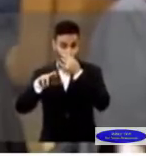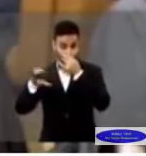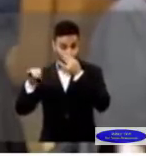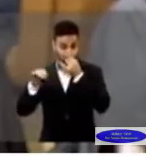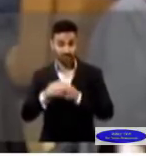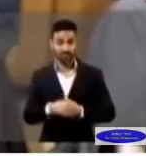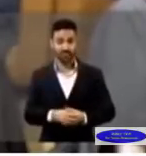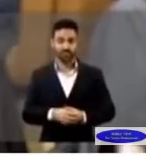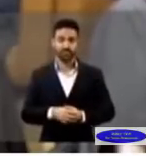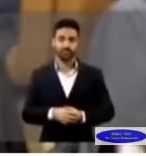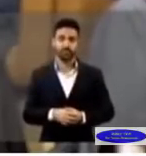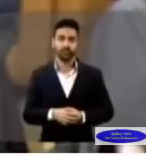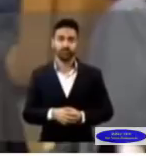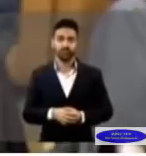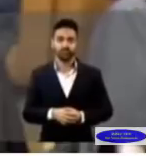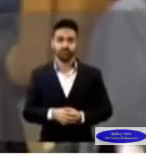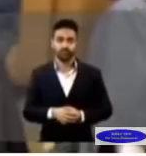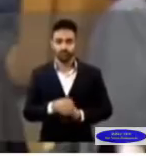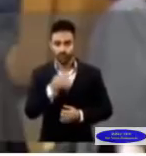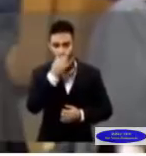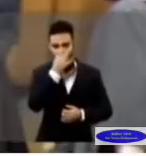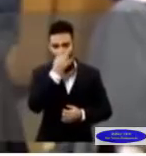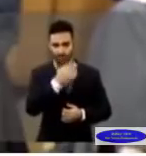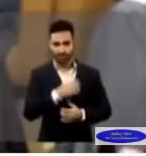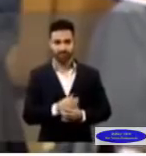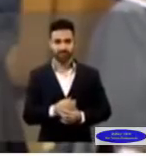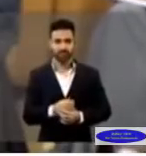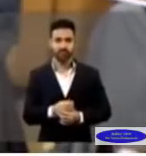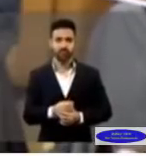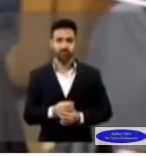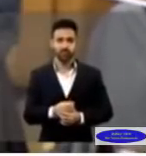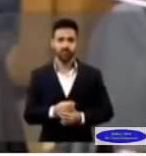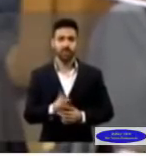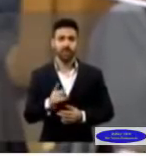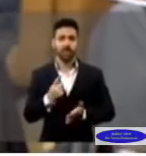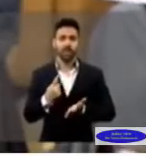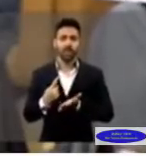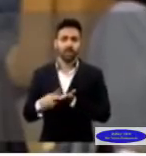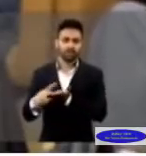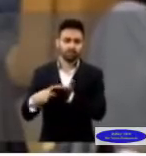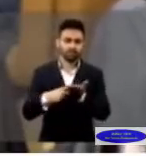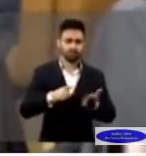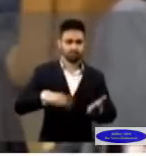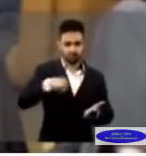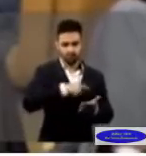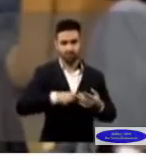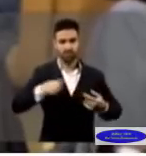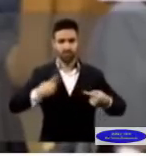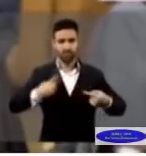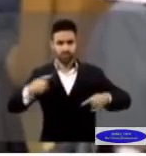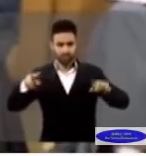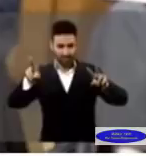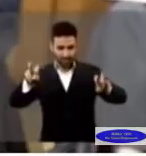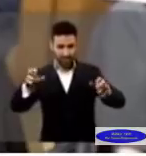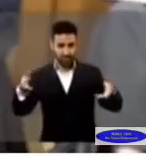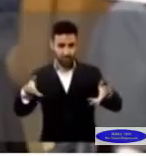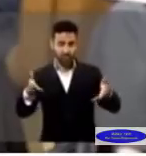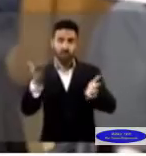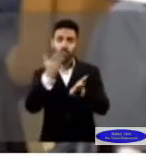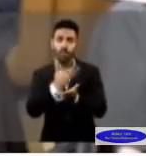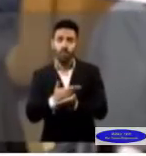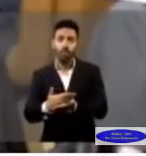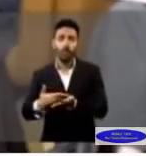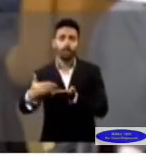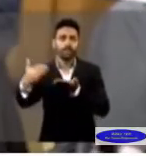política, fecha aspas. Mentira! Falácia! tentativa assintosa